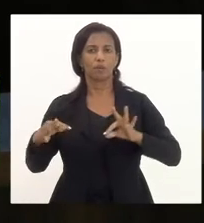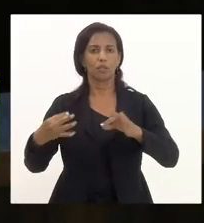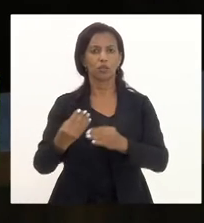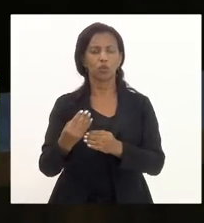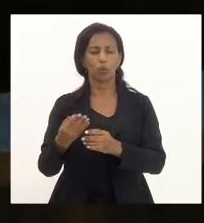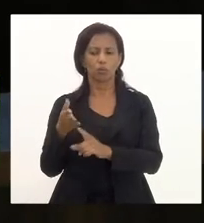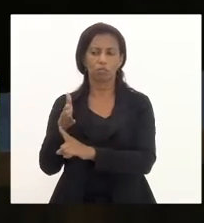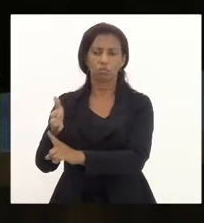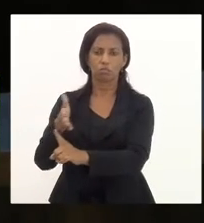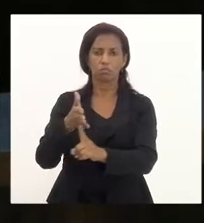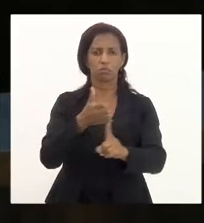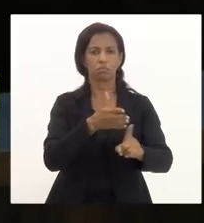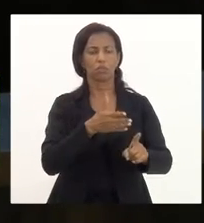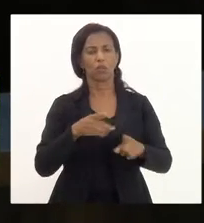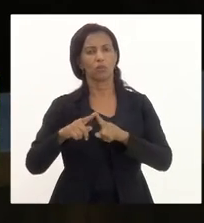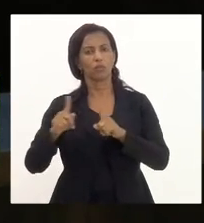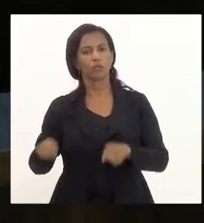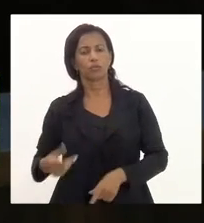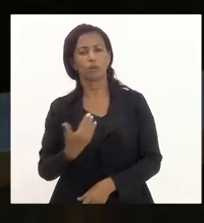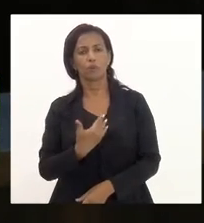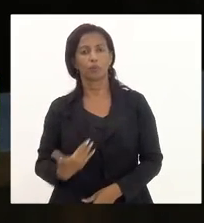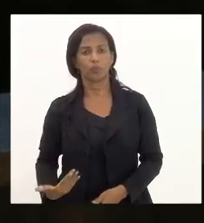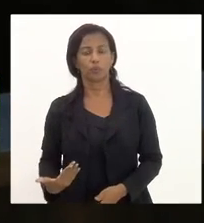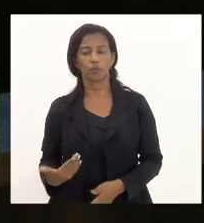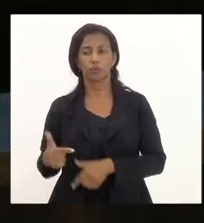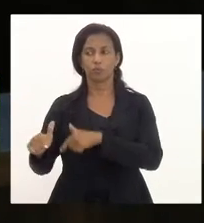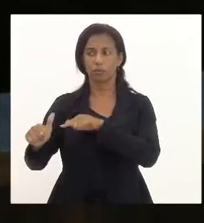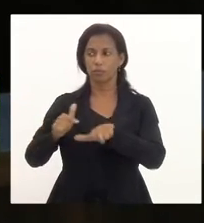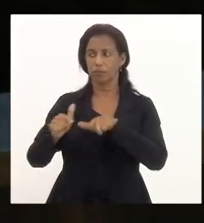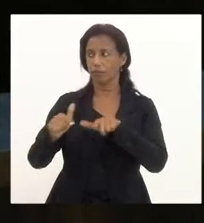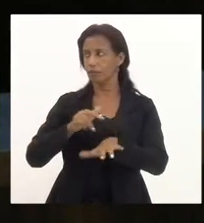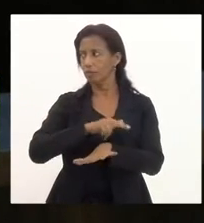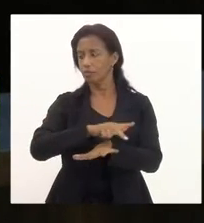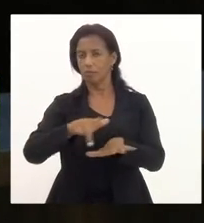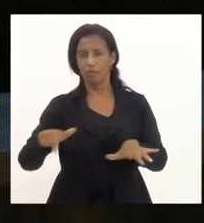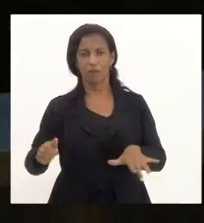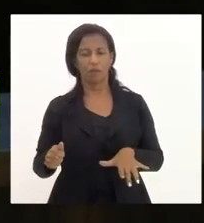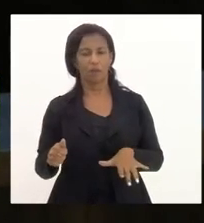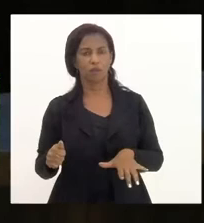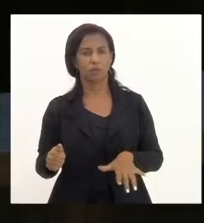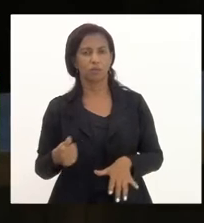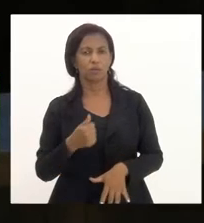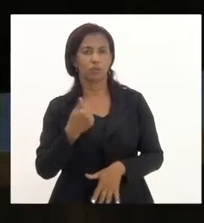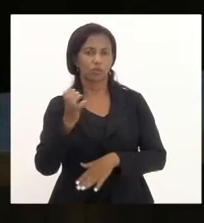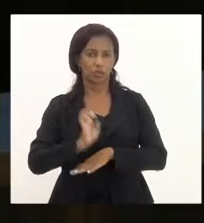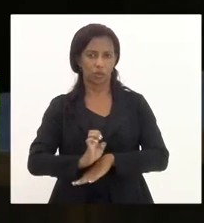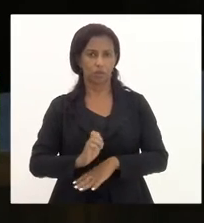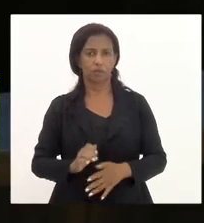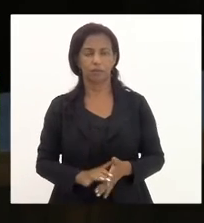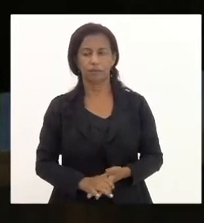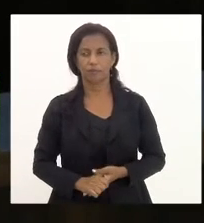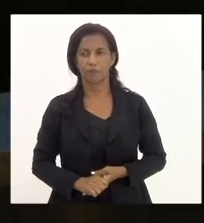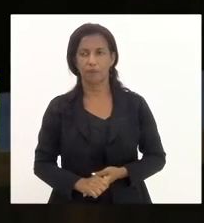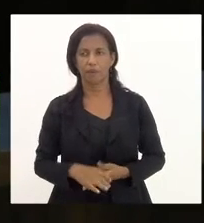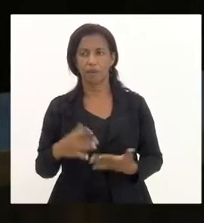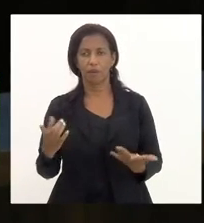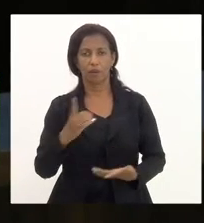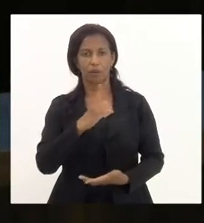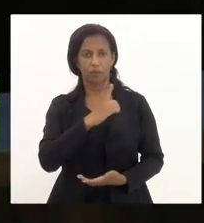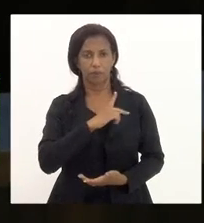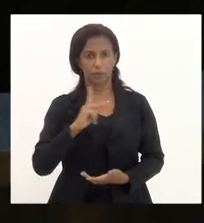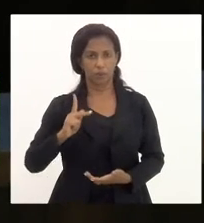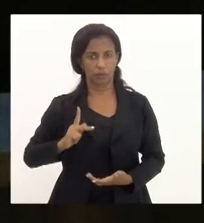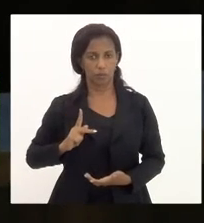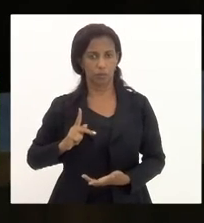todos os destinatários dos serviços públicos prestados pelos diversos órgãos públicos do Estado então é a defensoria